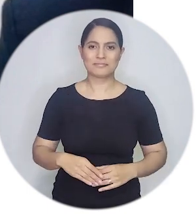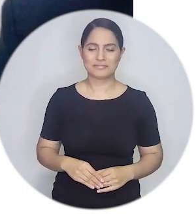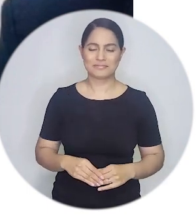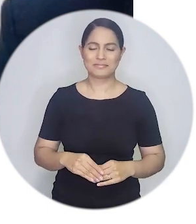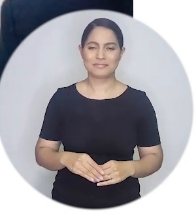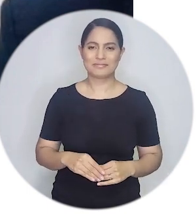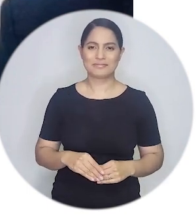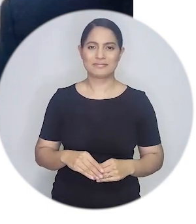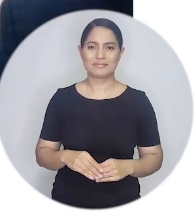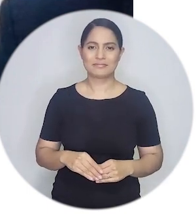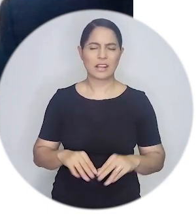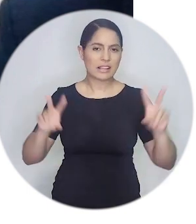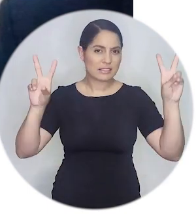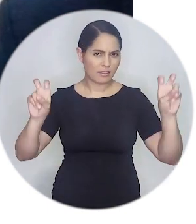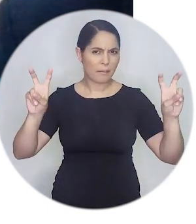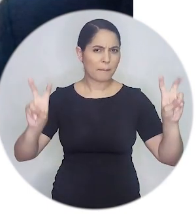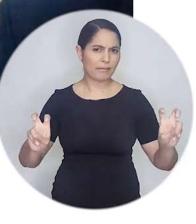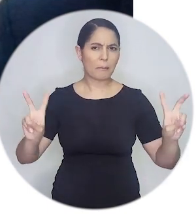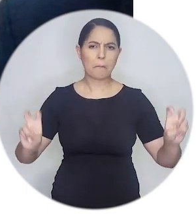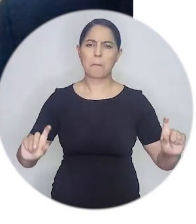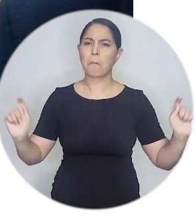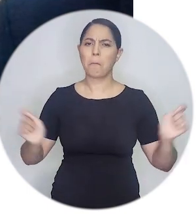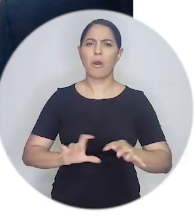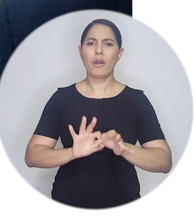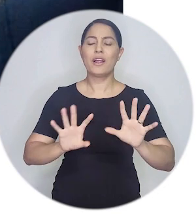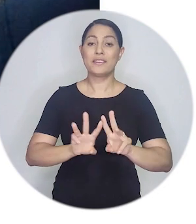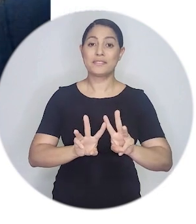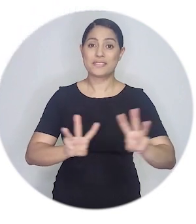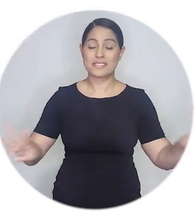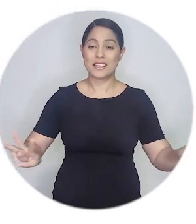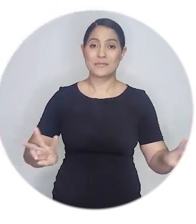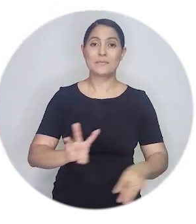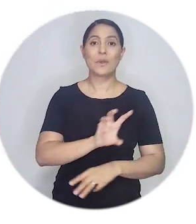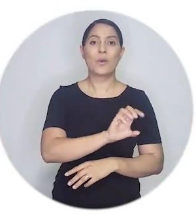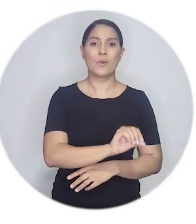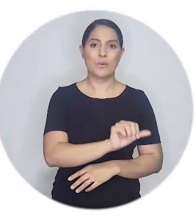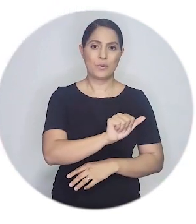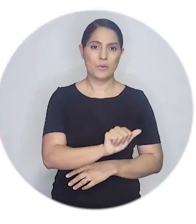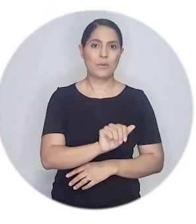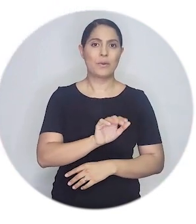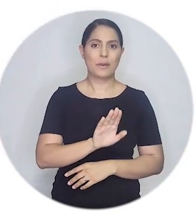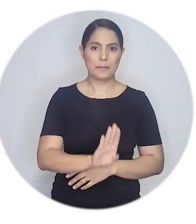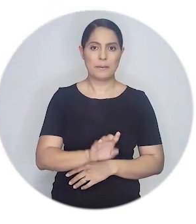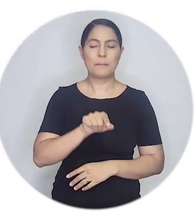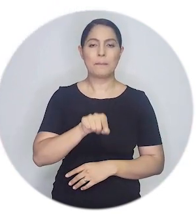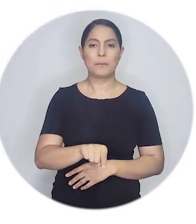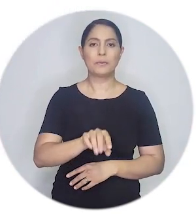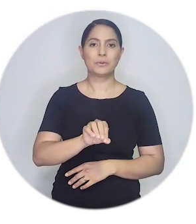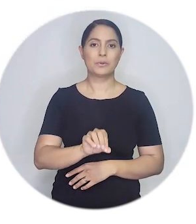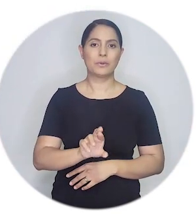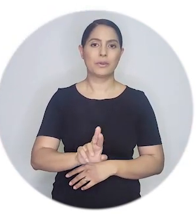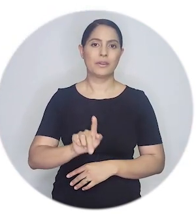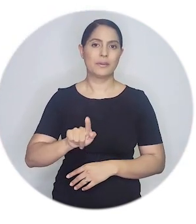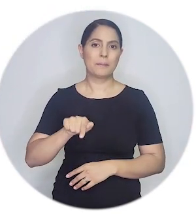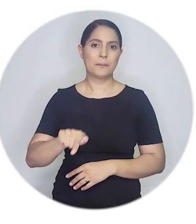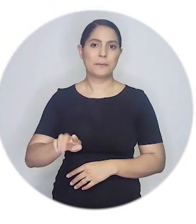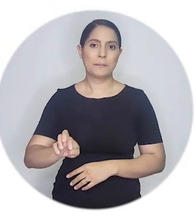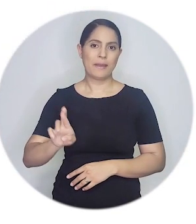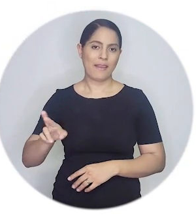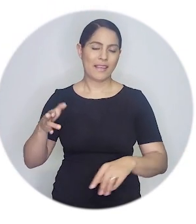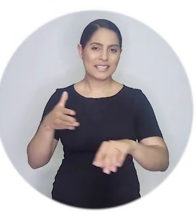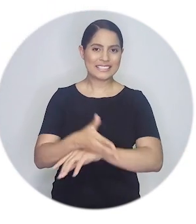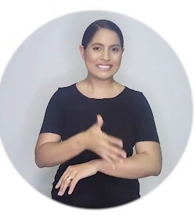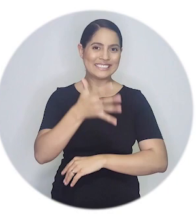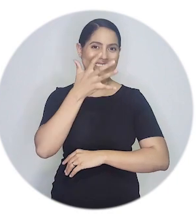e nos dá força para seguirmos em frente. Fecha aspas. Esses e outros destaques você pode acessar no site da Ordem dos Advogados do